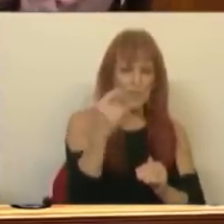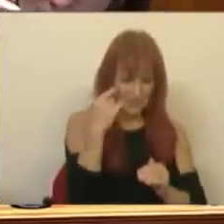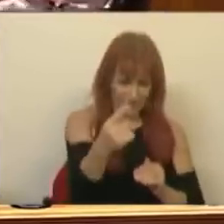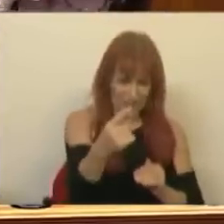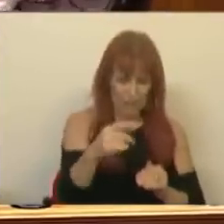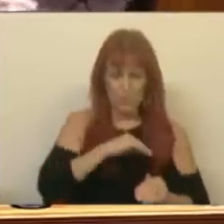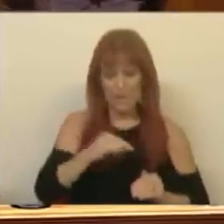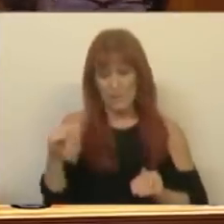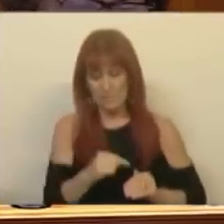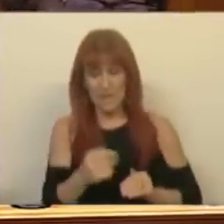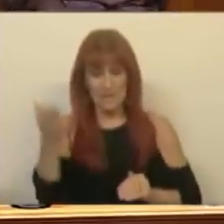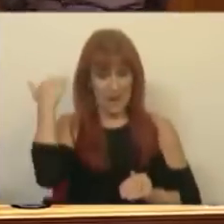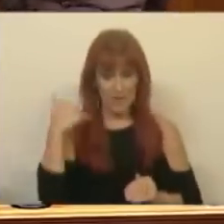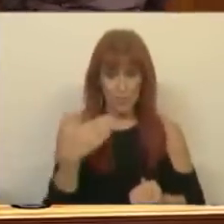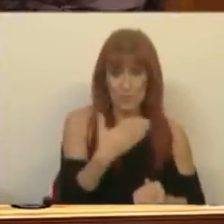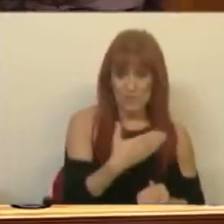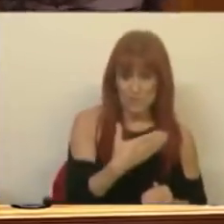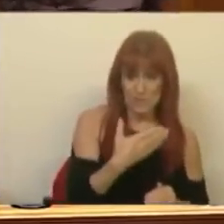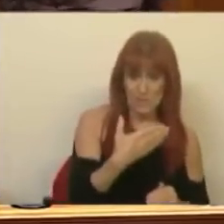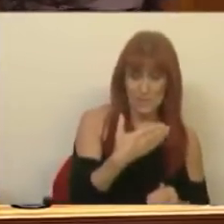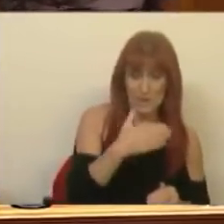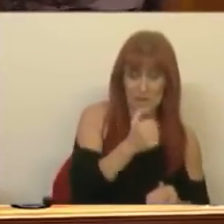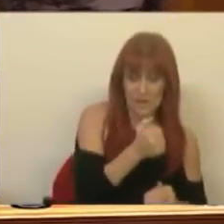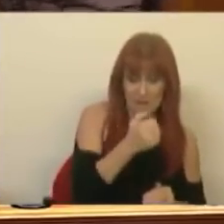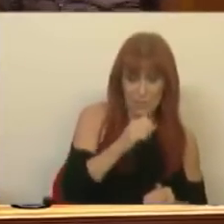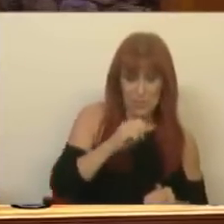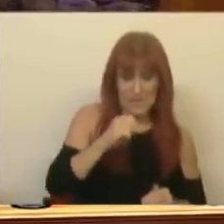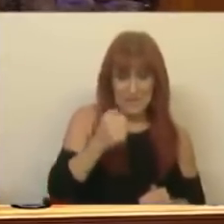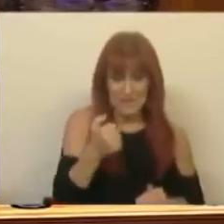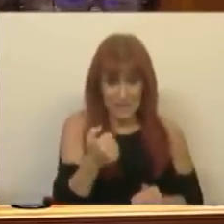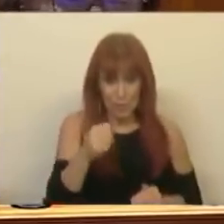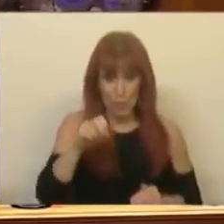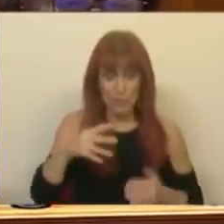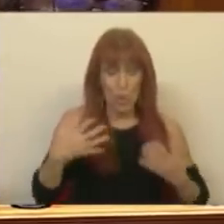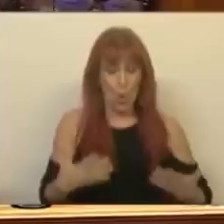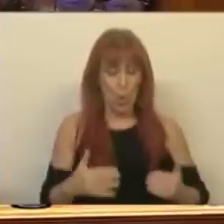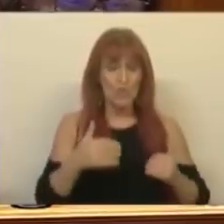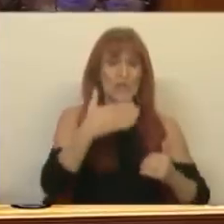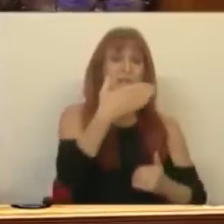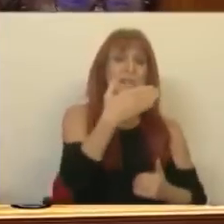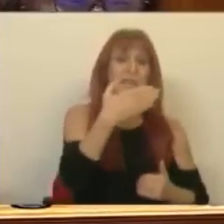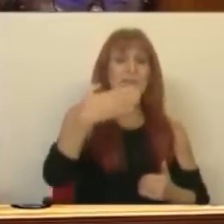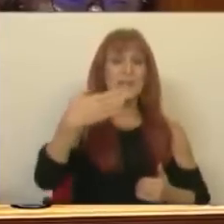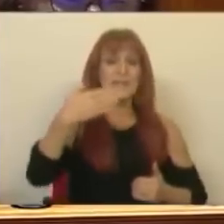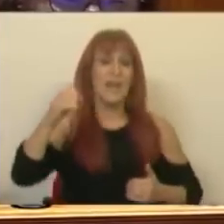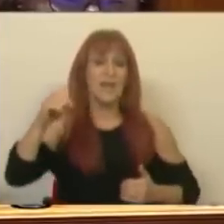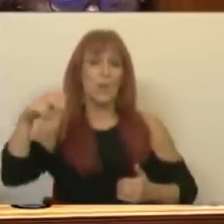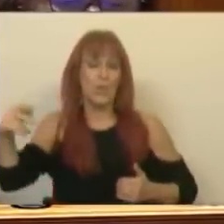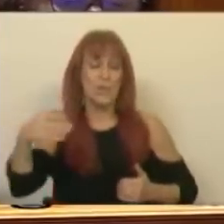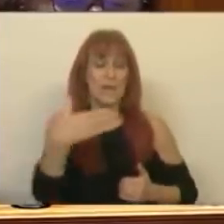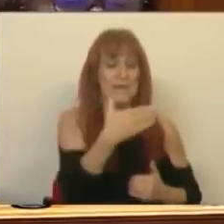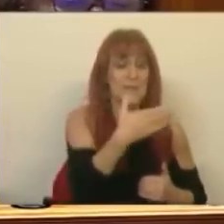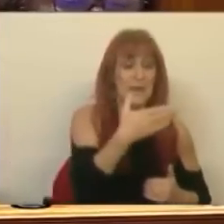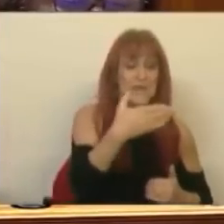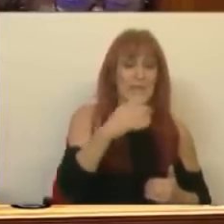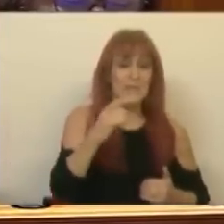tá a ver o salário mínimo era 550 € hoje é de 760 € 760